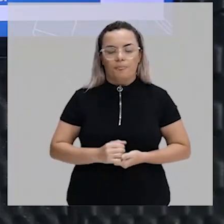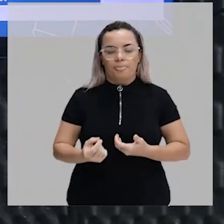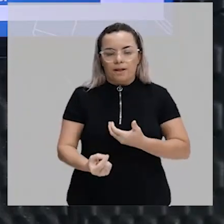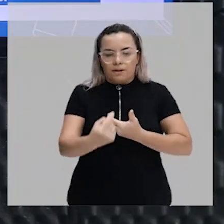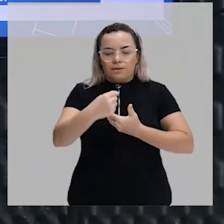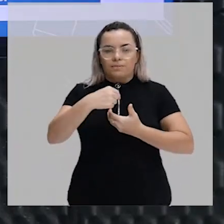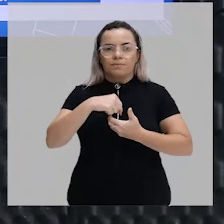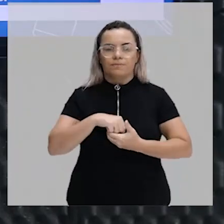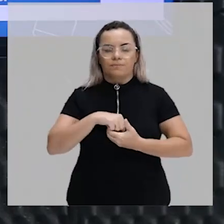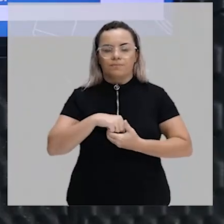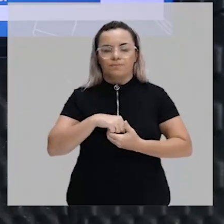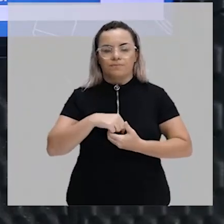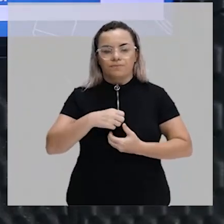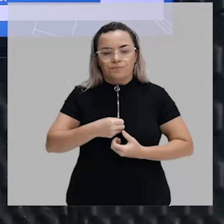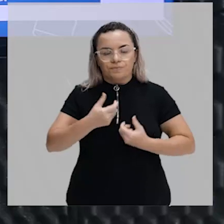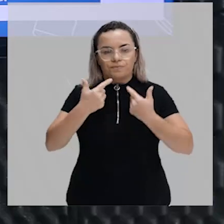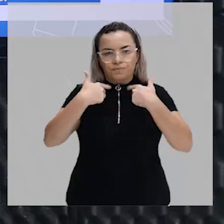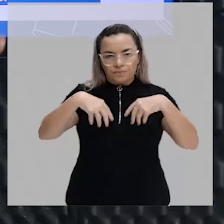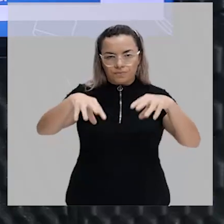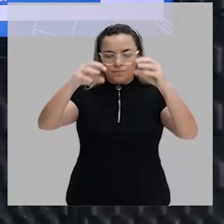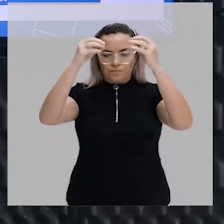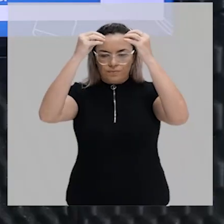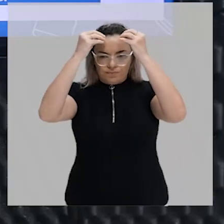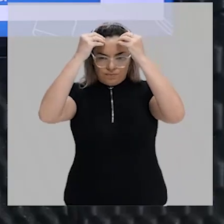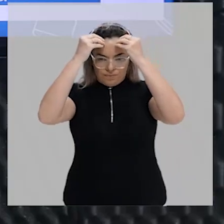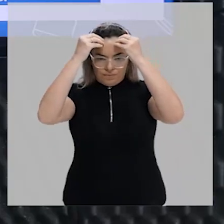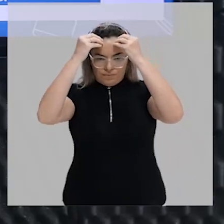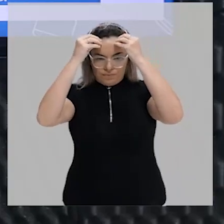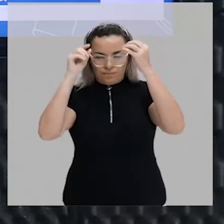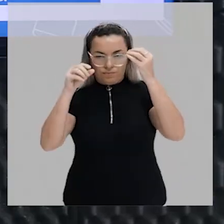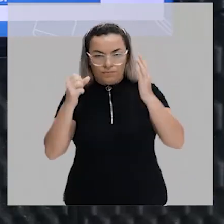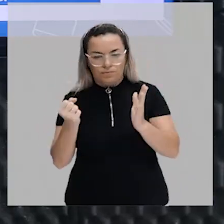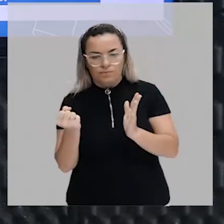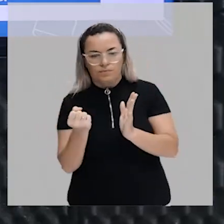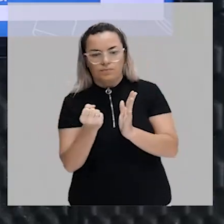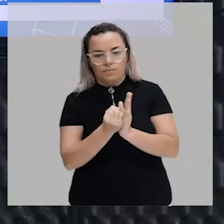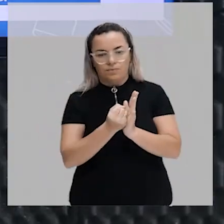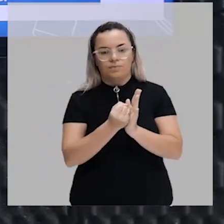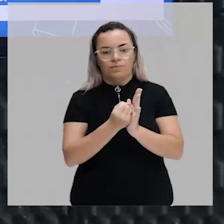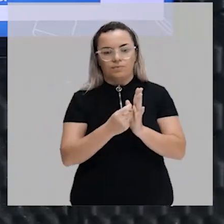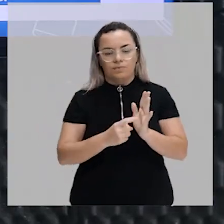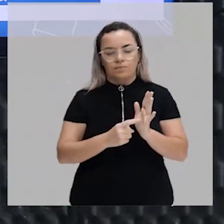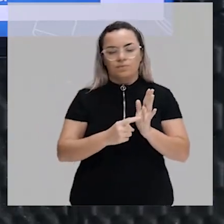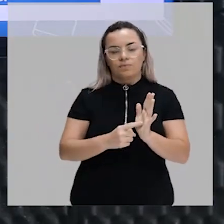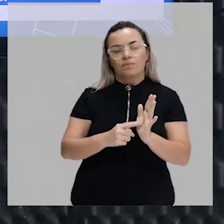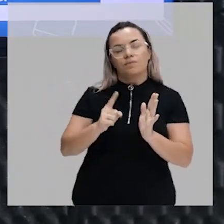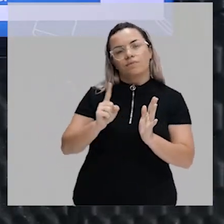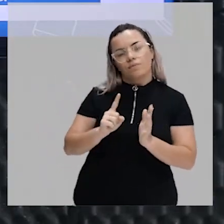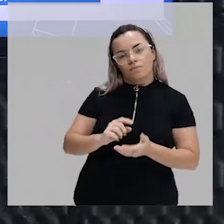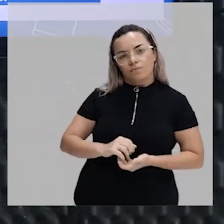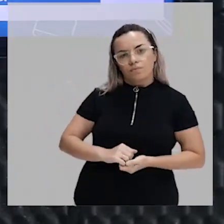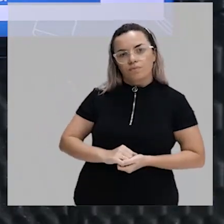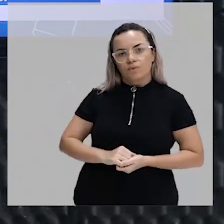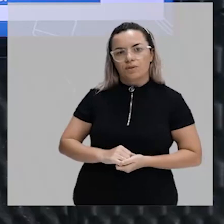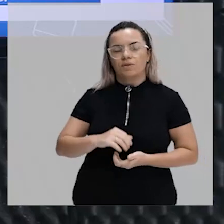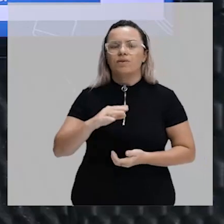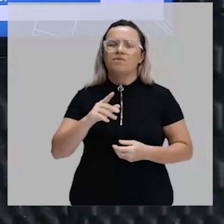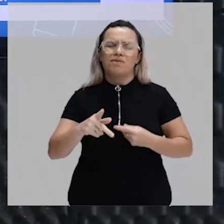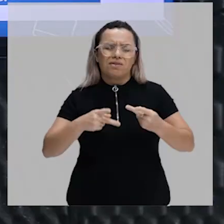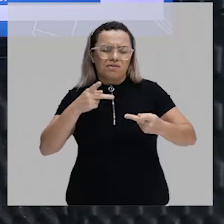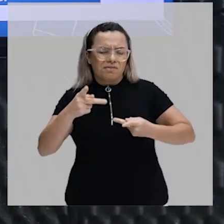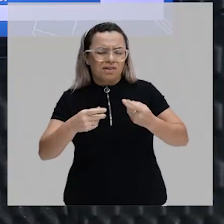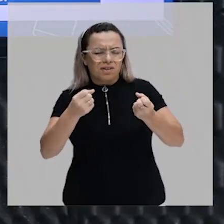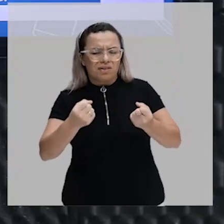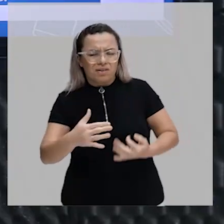linguagem simbólica, vai implicar em indiretas sobre a temática referida. Vai falar de morte, vai falar